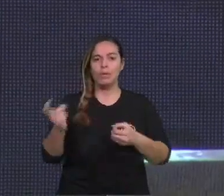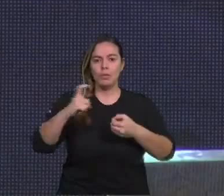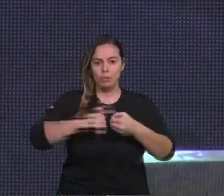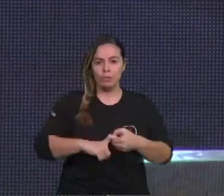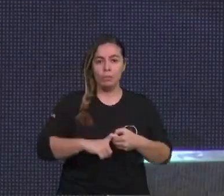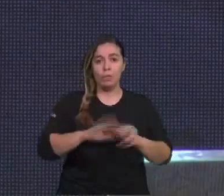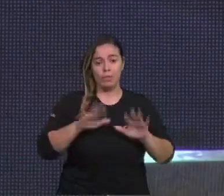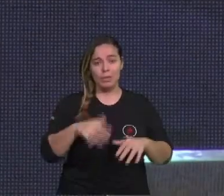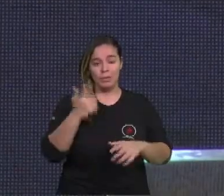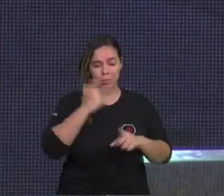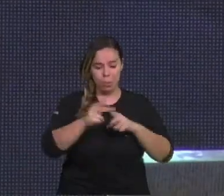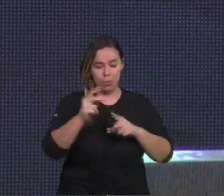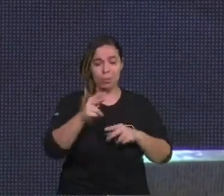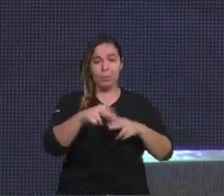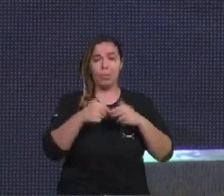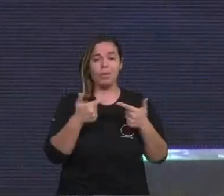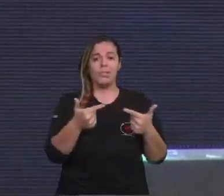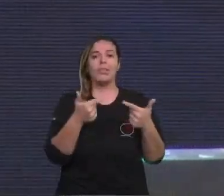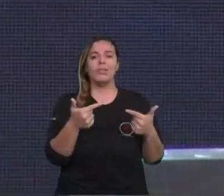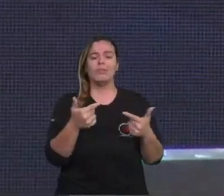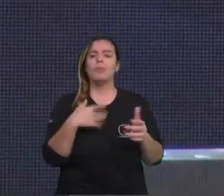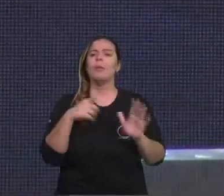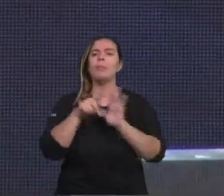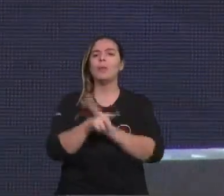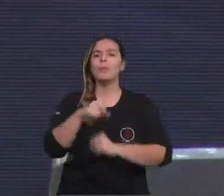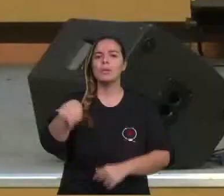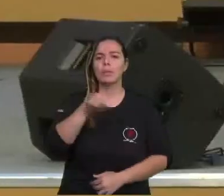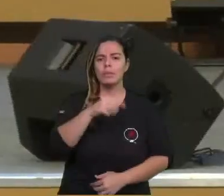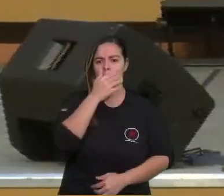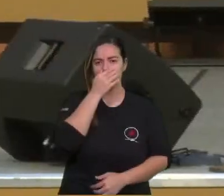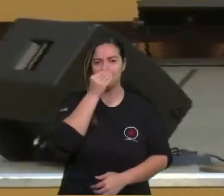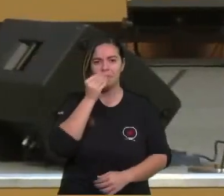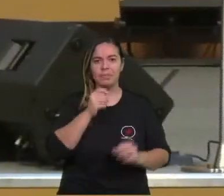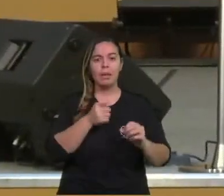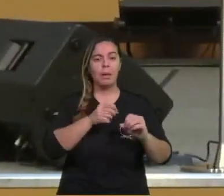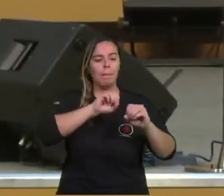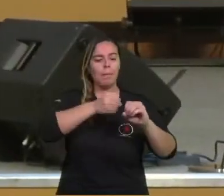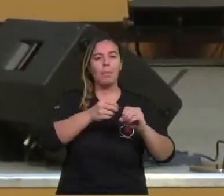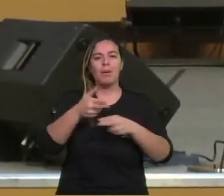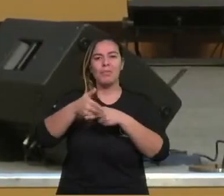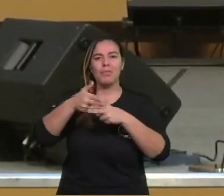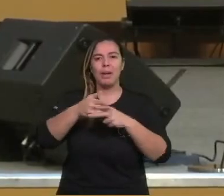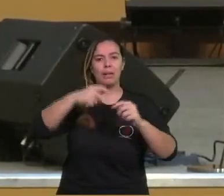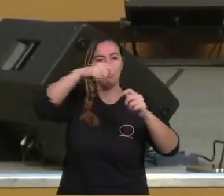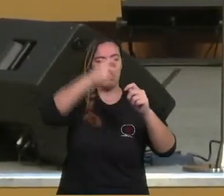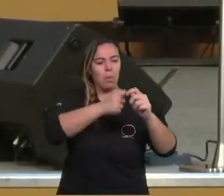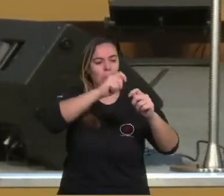por causa de sorte. Deixa eu fazer uma pergunta para você. Quem aqui já apertou um parafuso com uma faca? Levanta a mão.